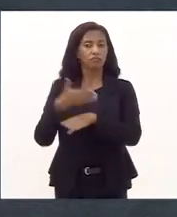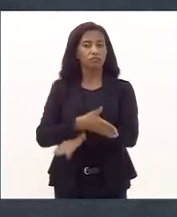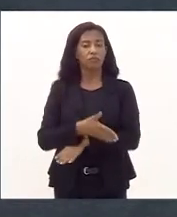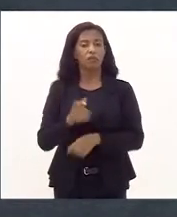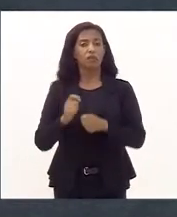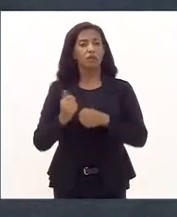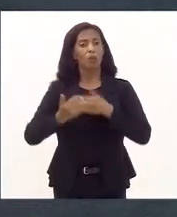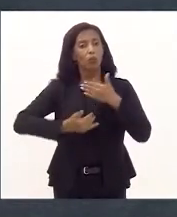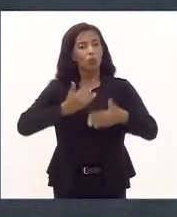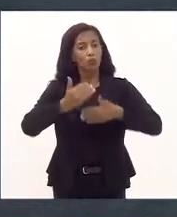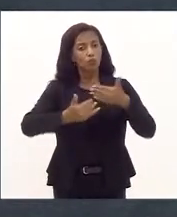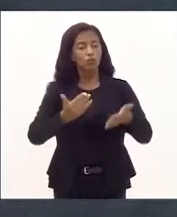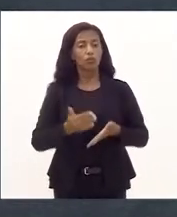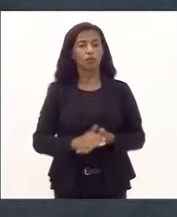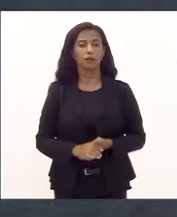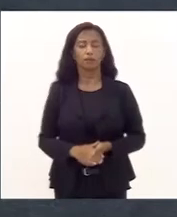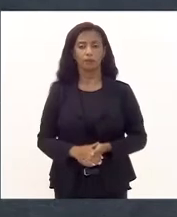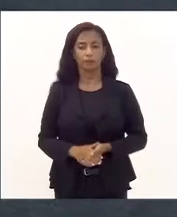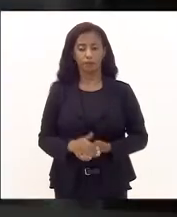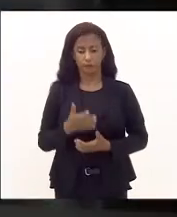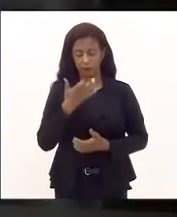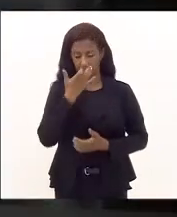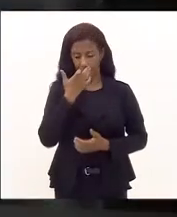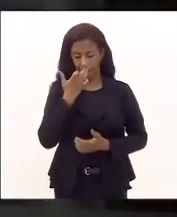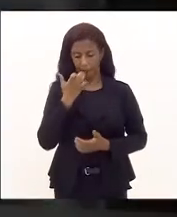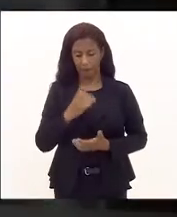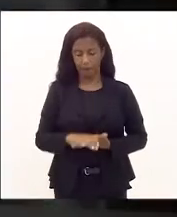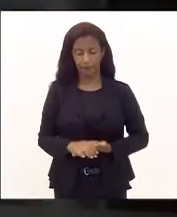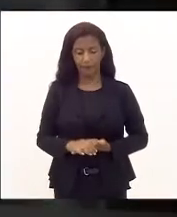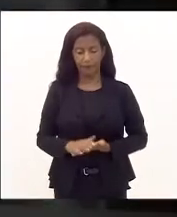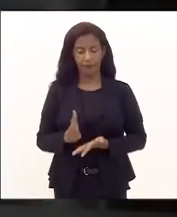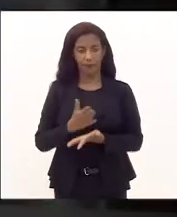o restante do concurso. A princípio, os que